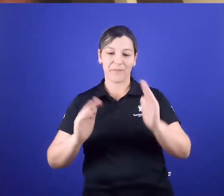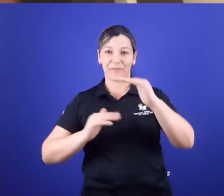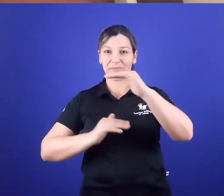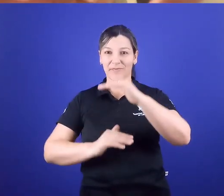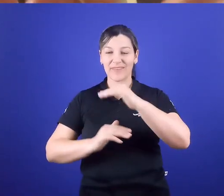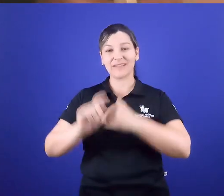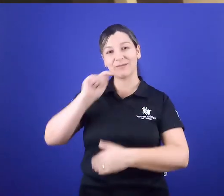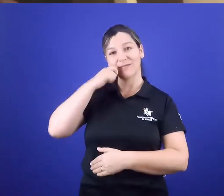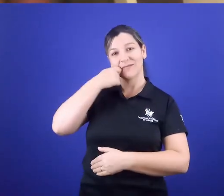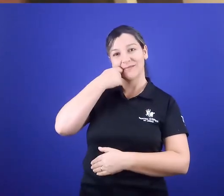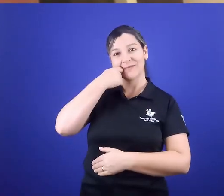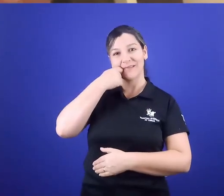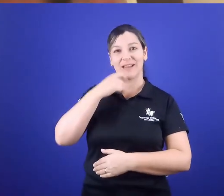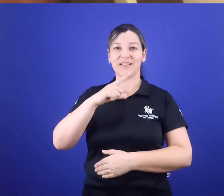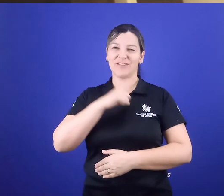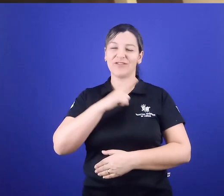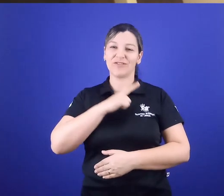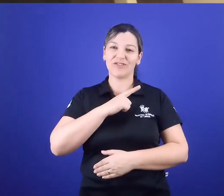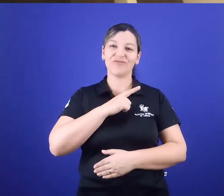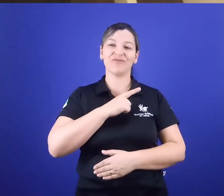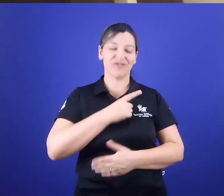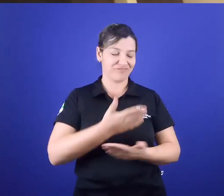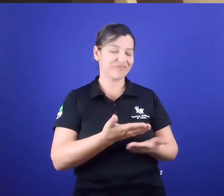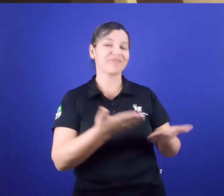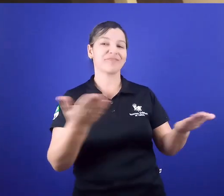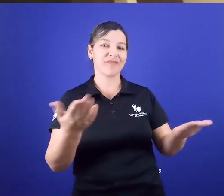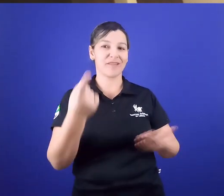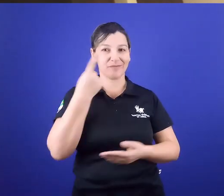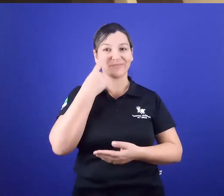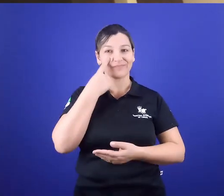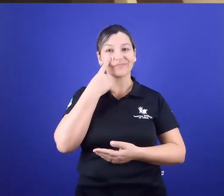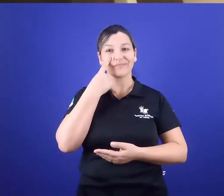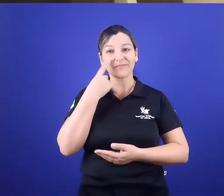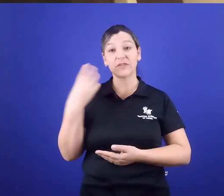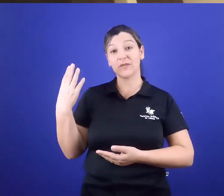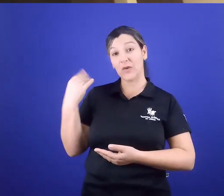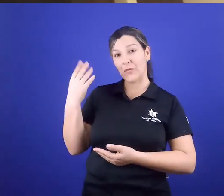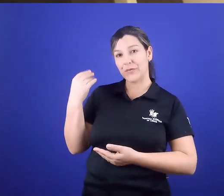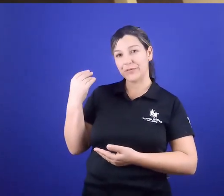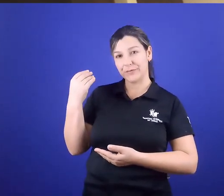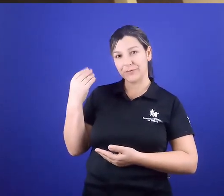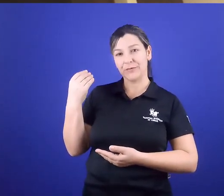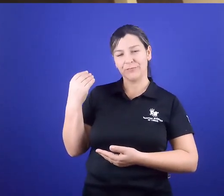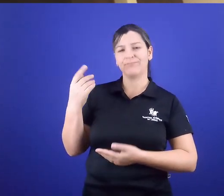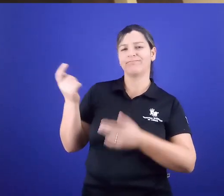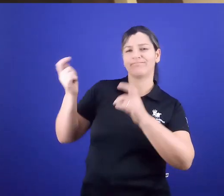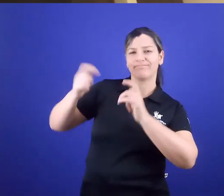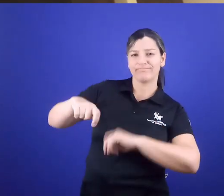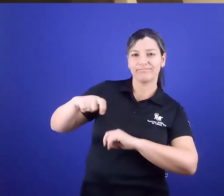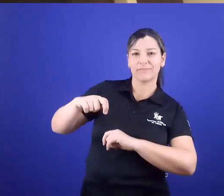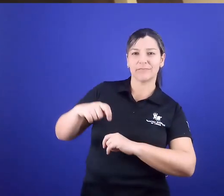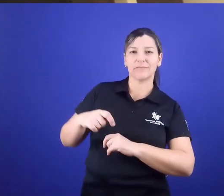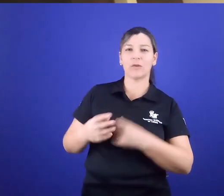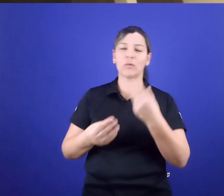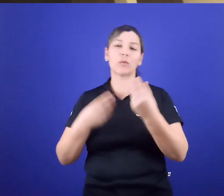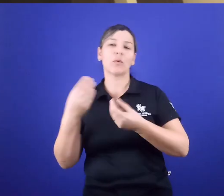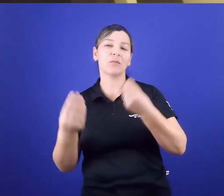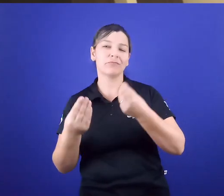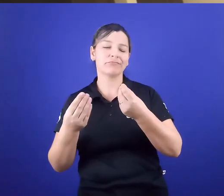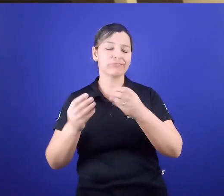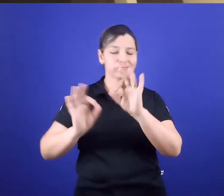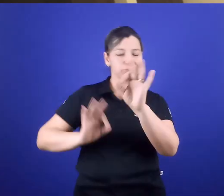aí o menu vinha anexado nele, vocês vão ver nas fotos aí. Então eu coloquei bastante fotos que dá para vocês verem como que ele